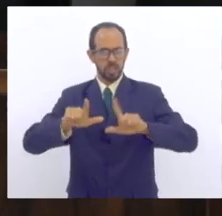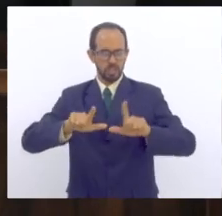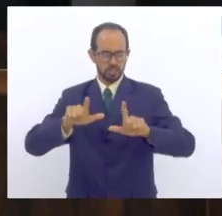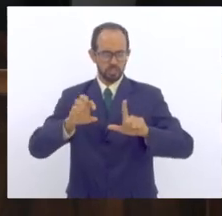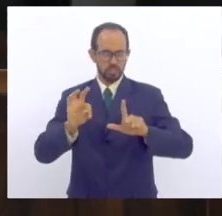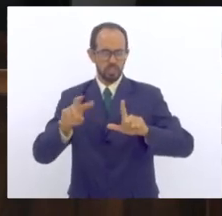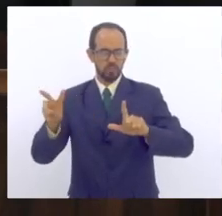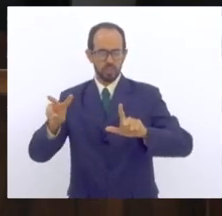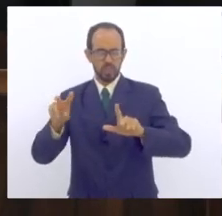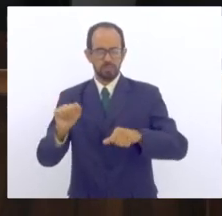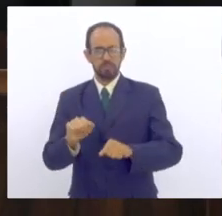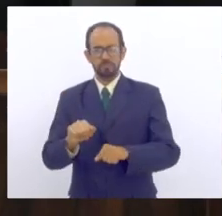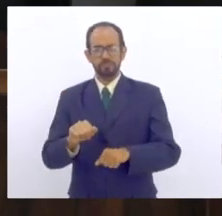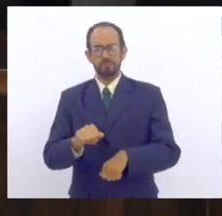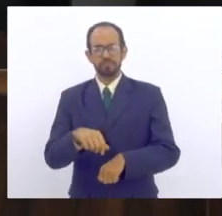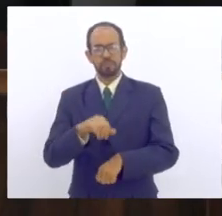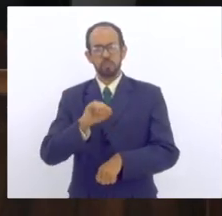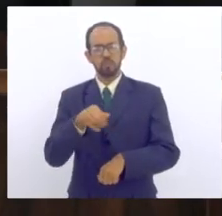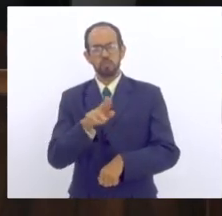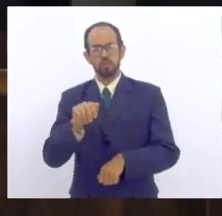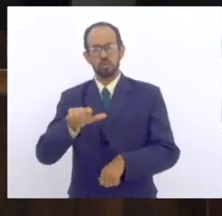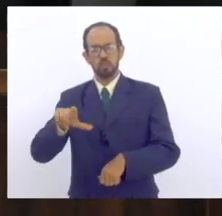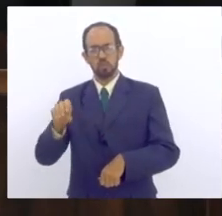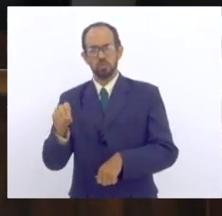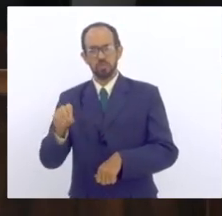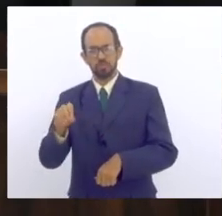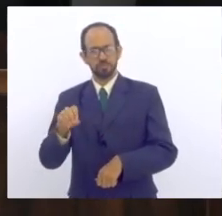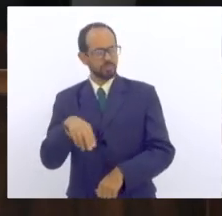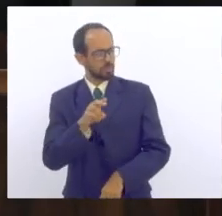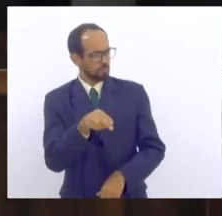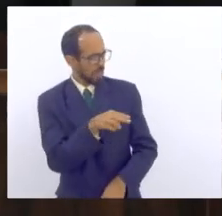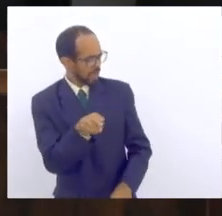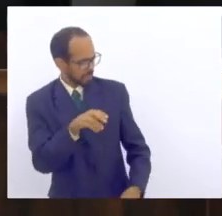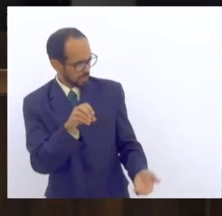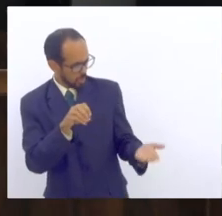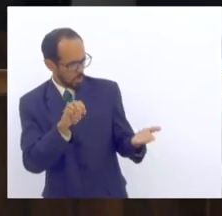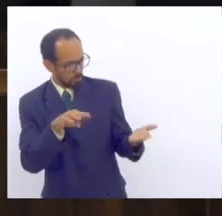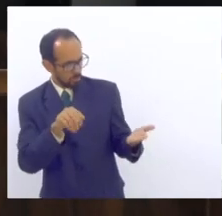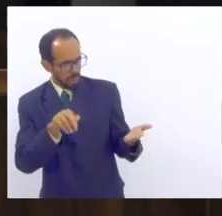diretor executivo da RedeTV padremar tá aí